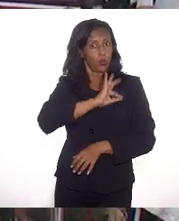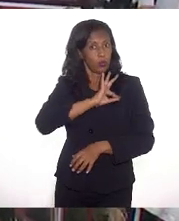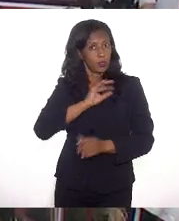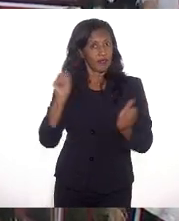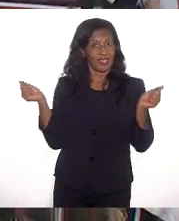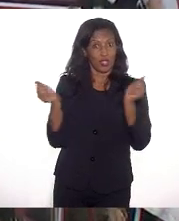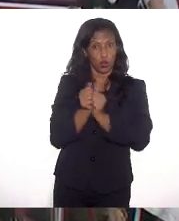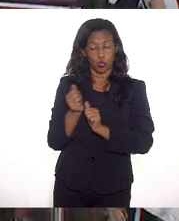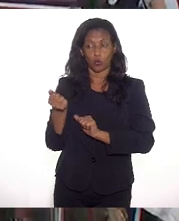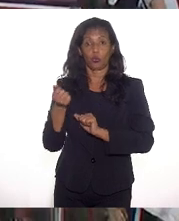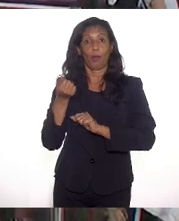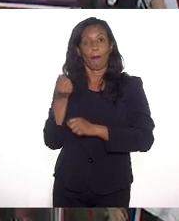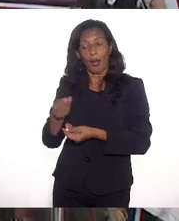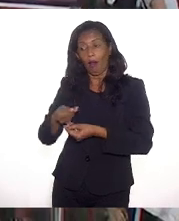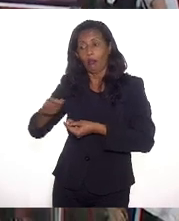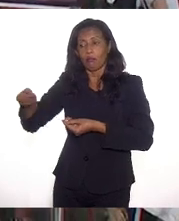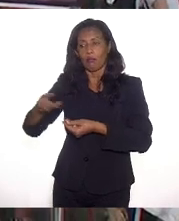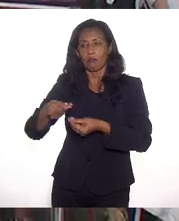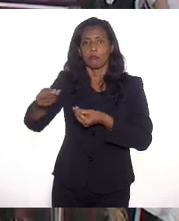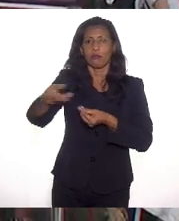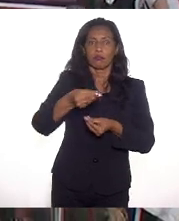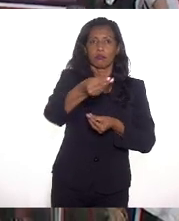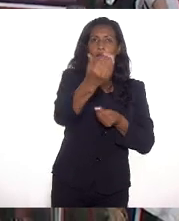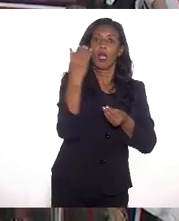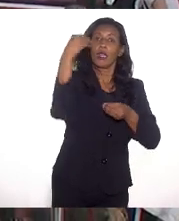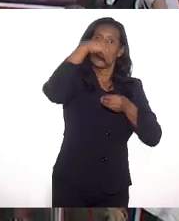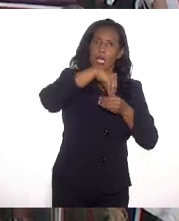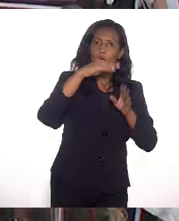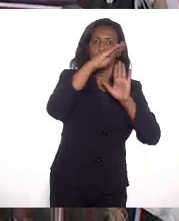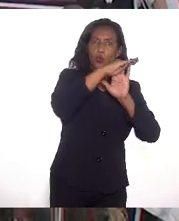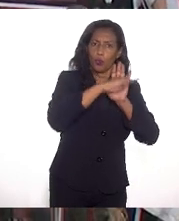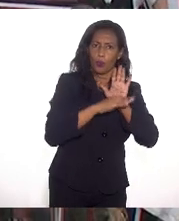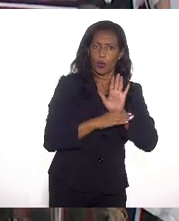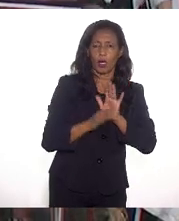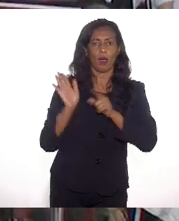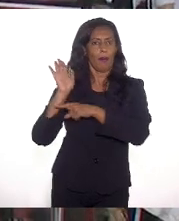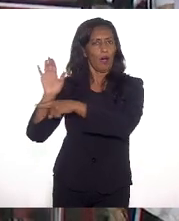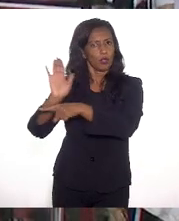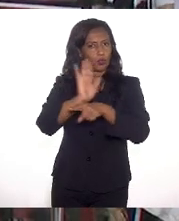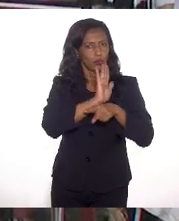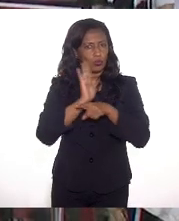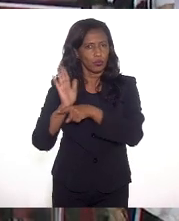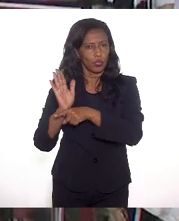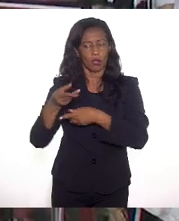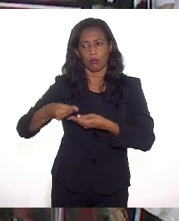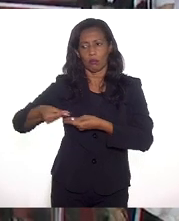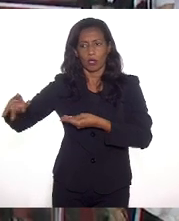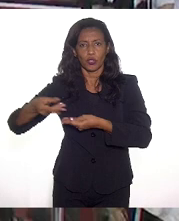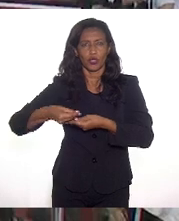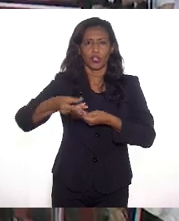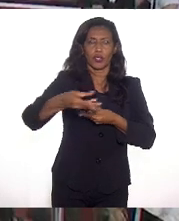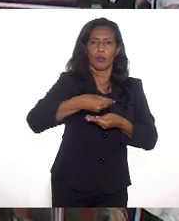A Polícia Militar totalmente dentro do programa, auxiliando a